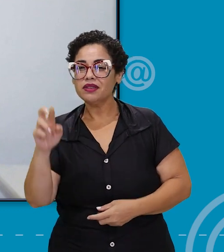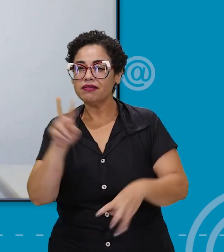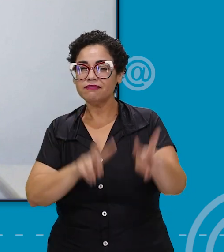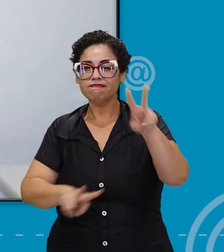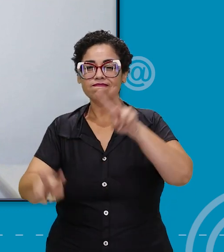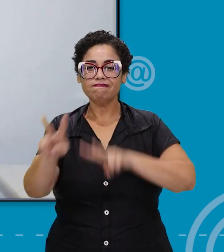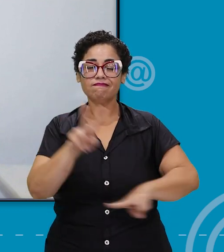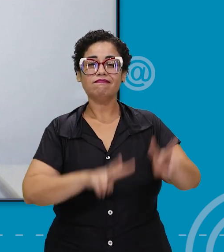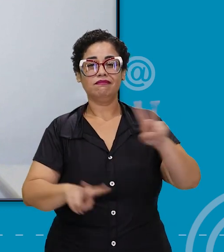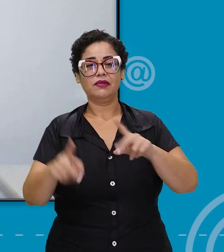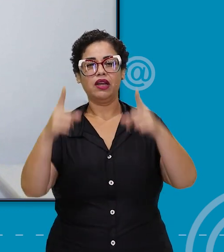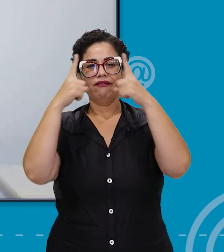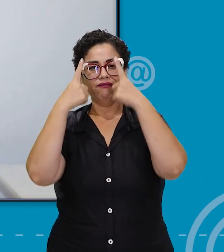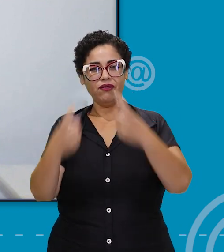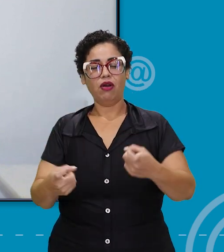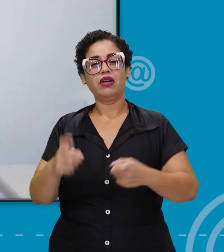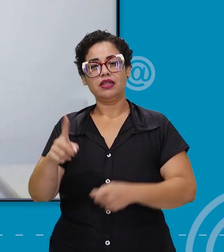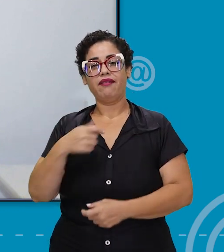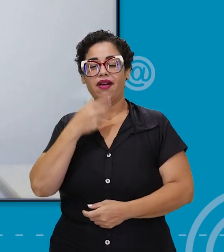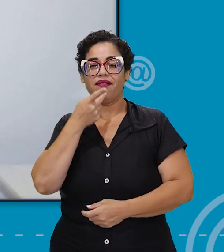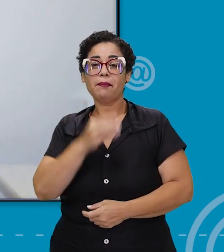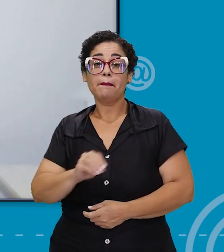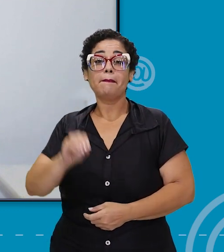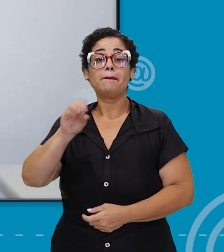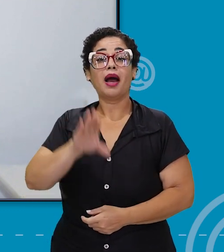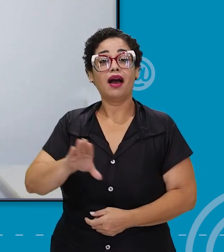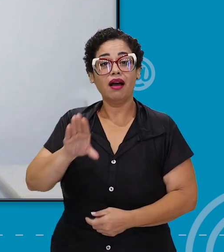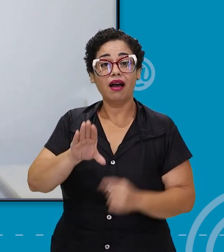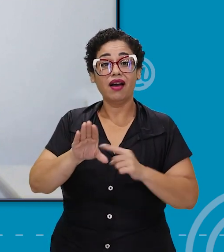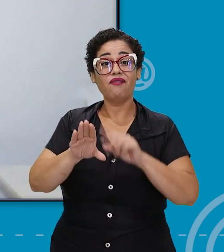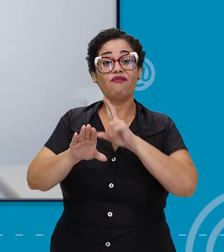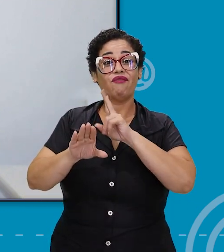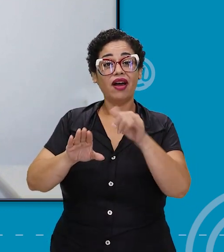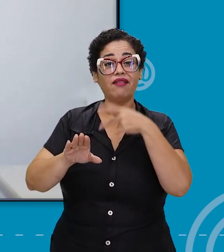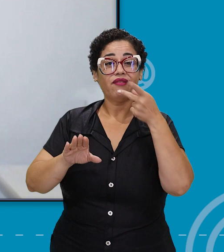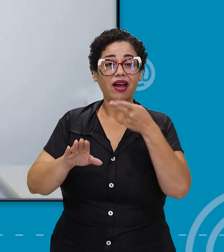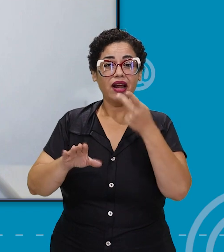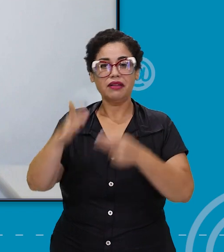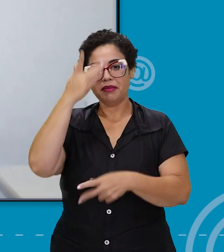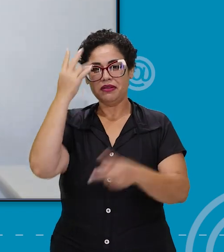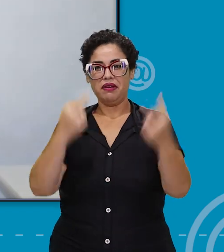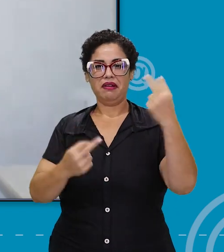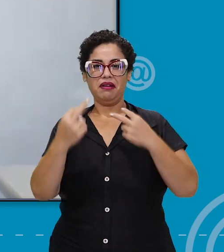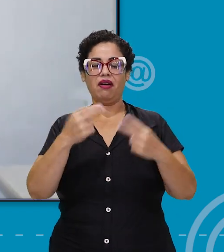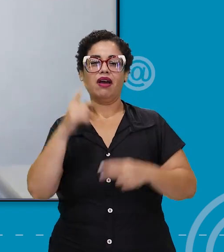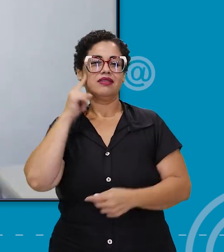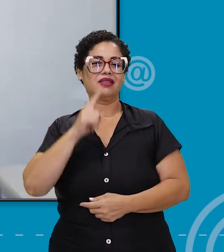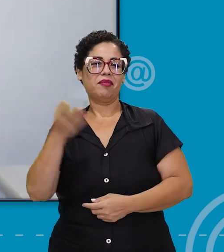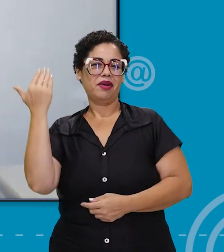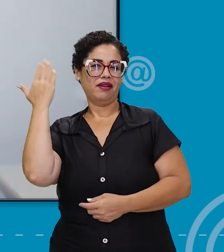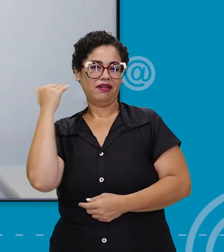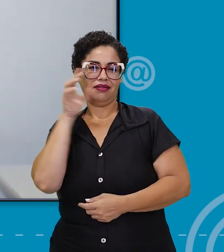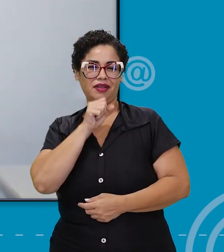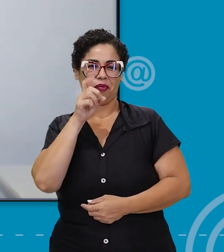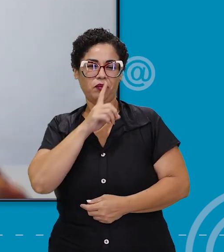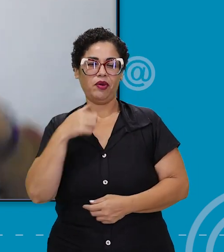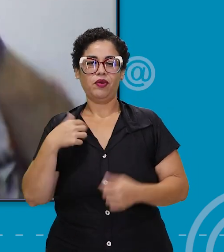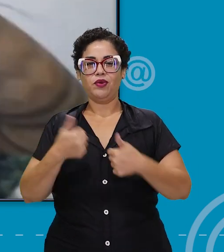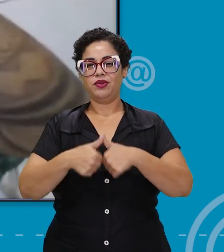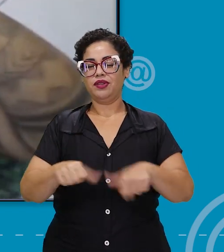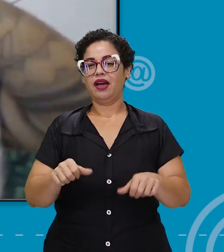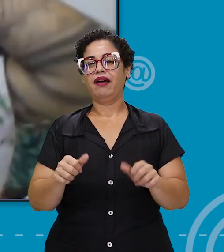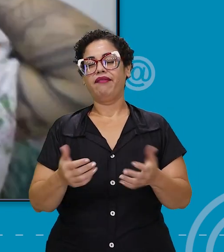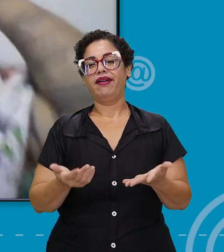é isso, né? É muito violento, até quando a gente vai abrir nossa boca, as pessoas... Olha, essa semana, por exemplo, esse fim de semana,